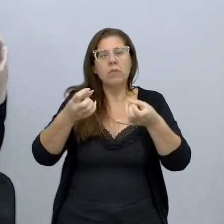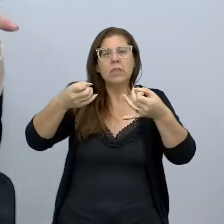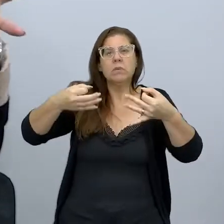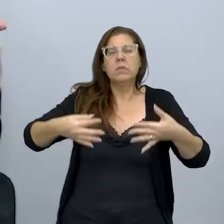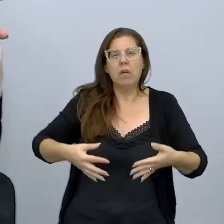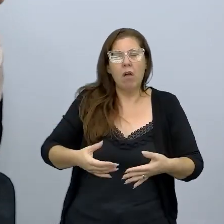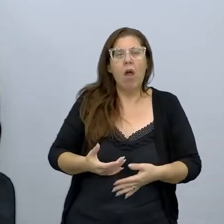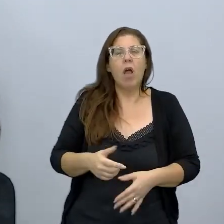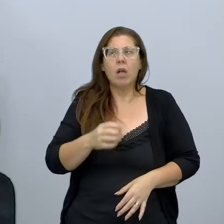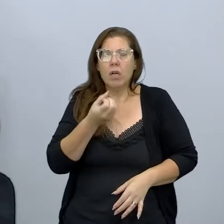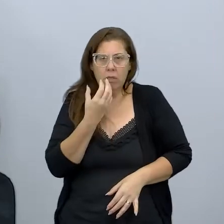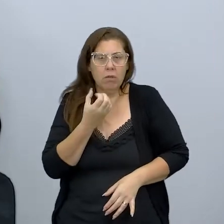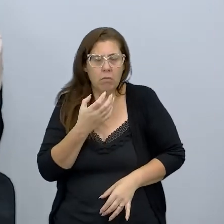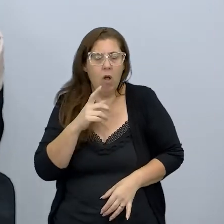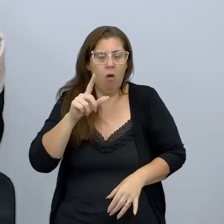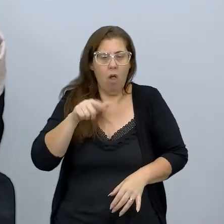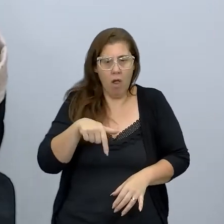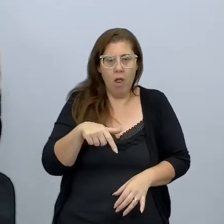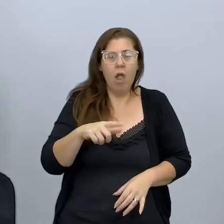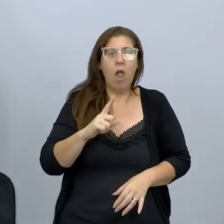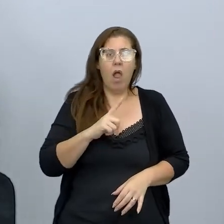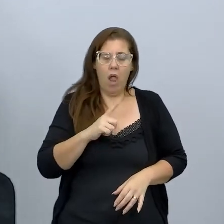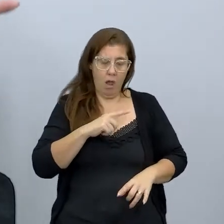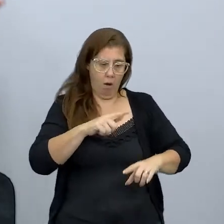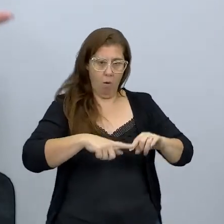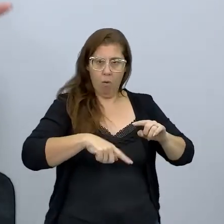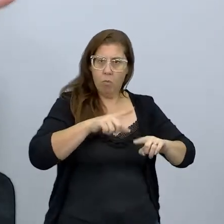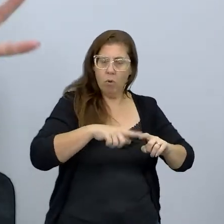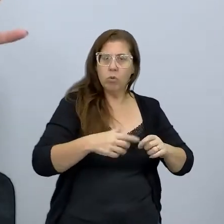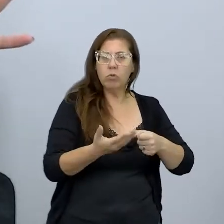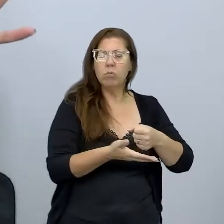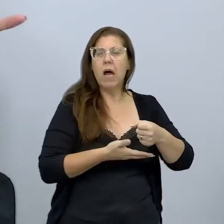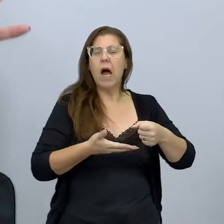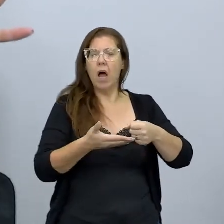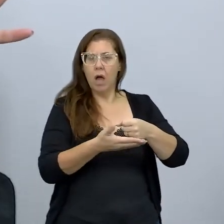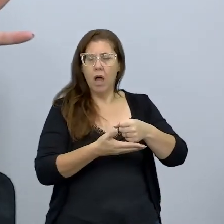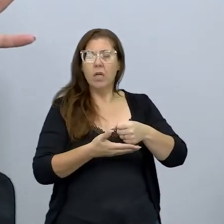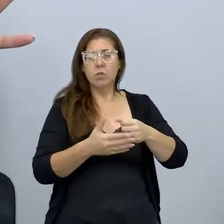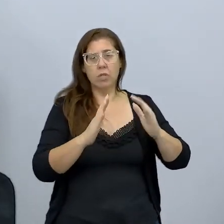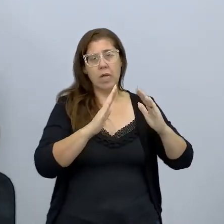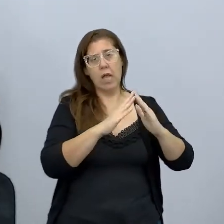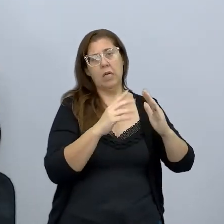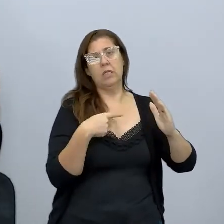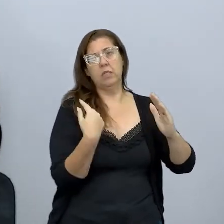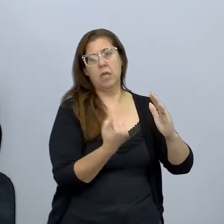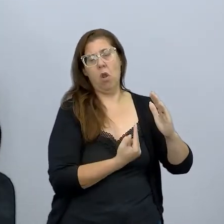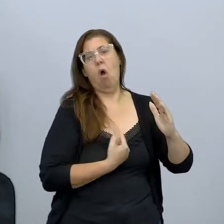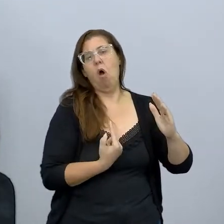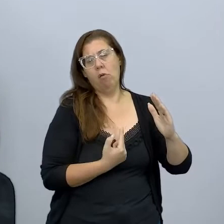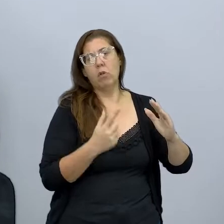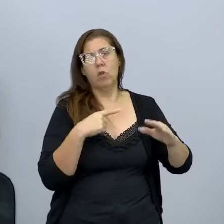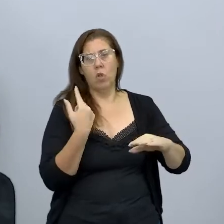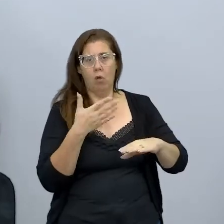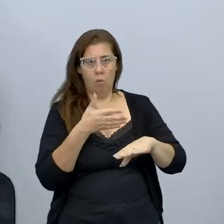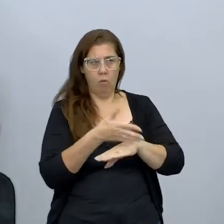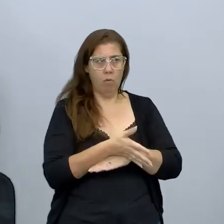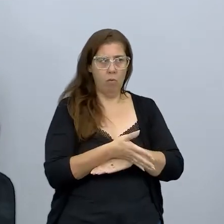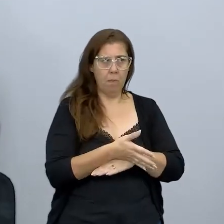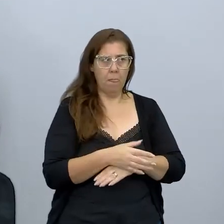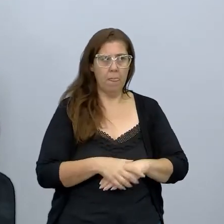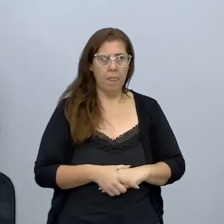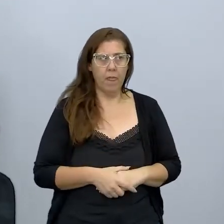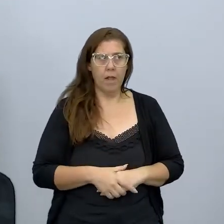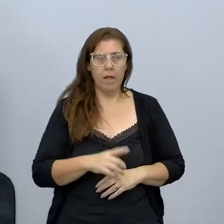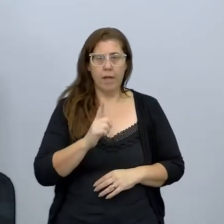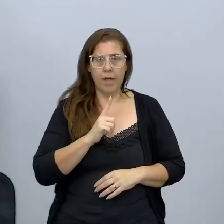que eficiente, viu, pessoal, é aquele equipamento, a gente está falando basicamente dos equipamentos da nossa casa, que é onde a gente tem mais acesso. O equipamento